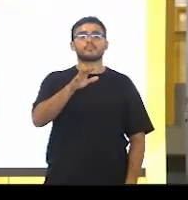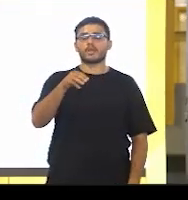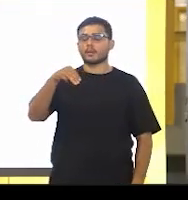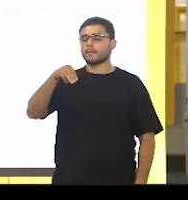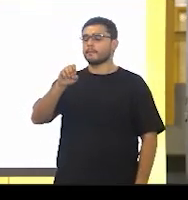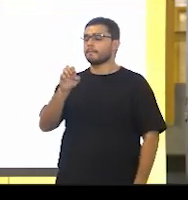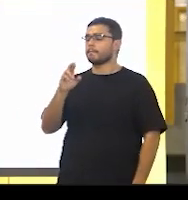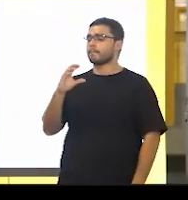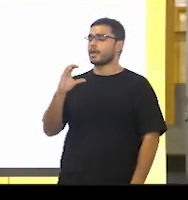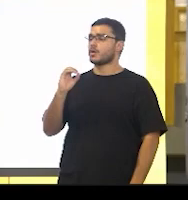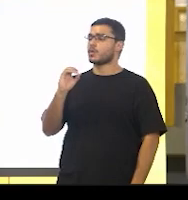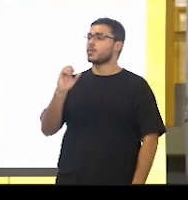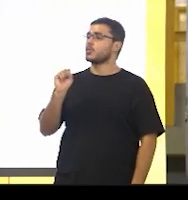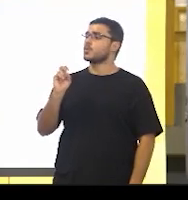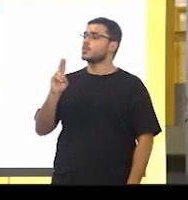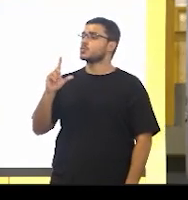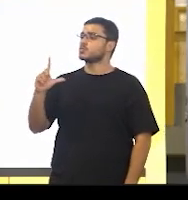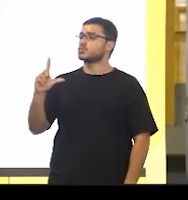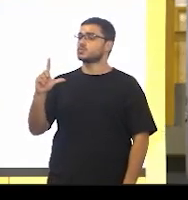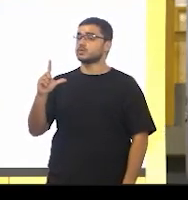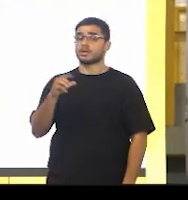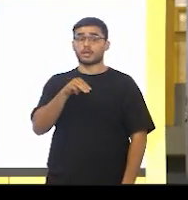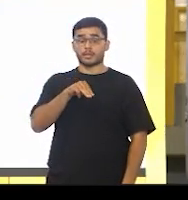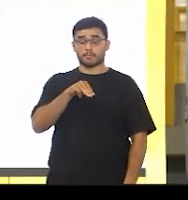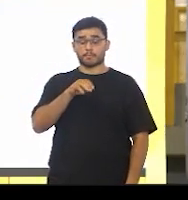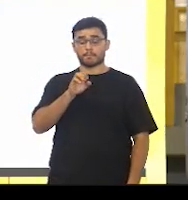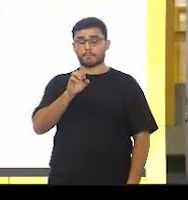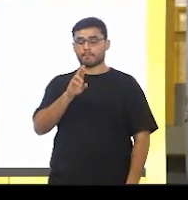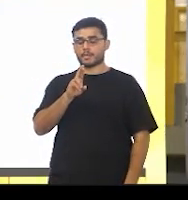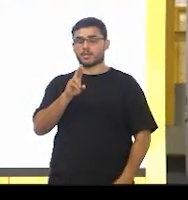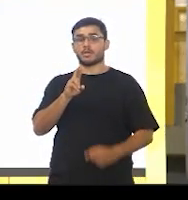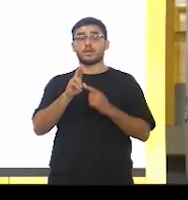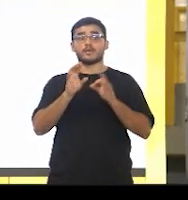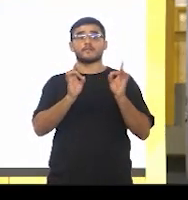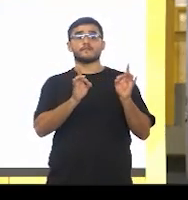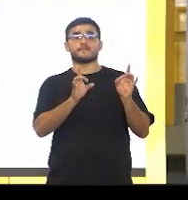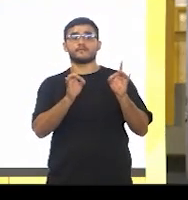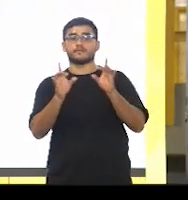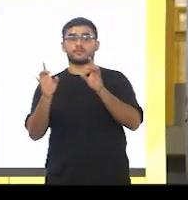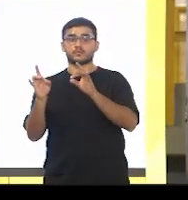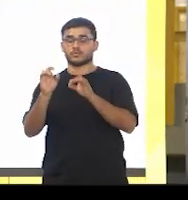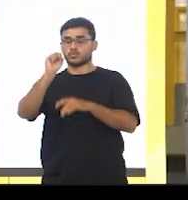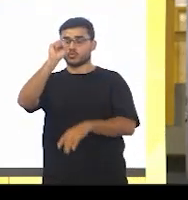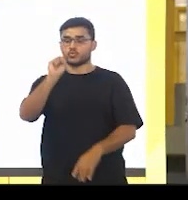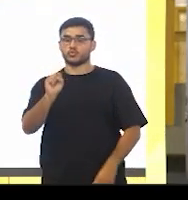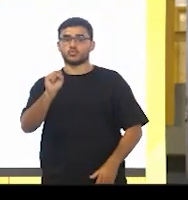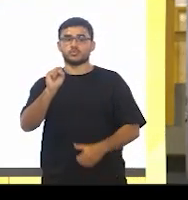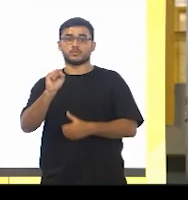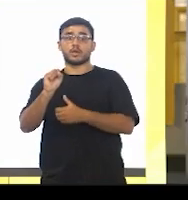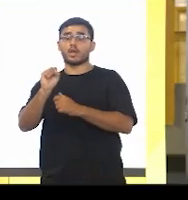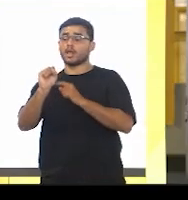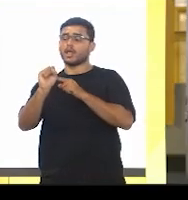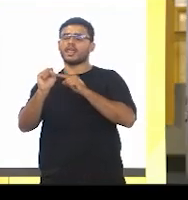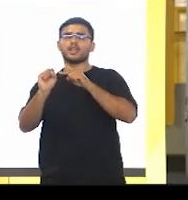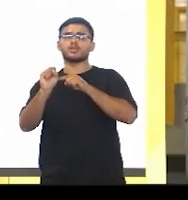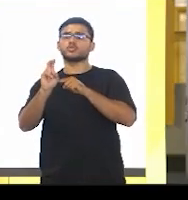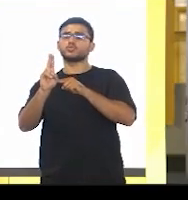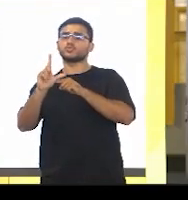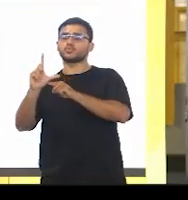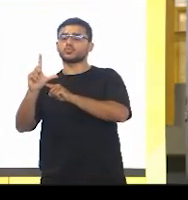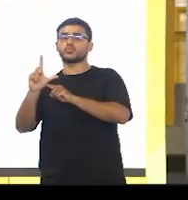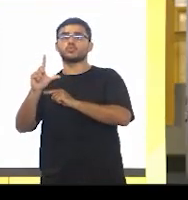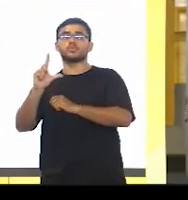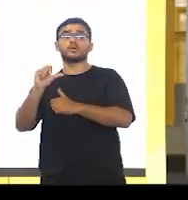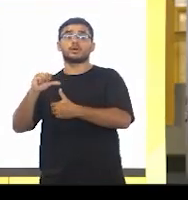Mercosul significa o quê? Mercado comum do Sul. Mas ele não